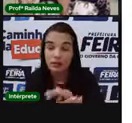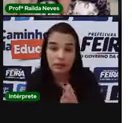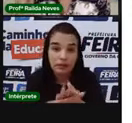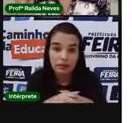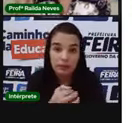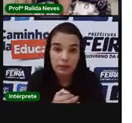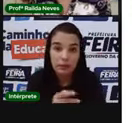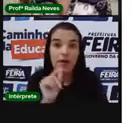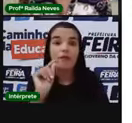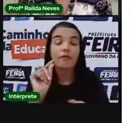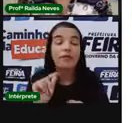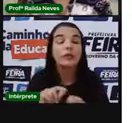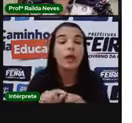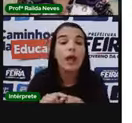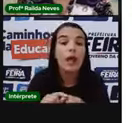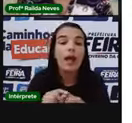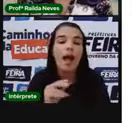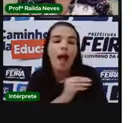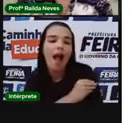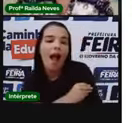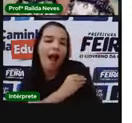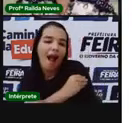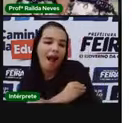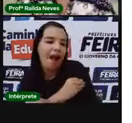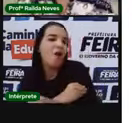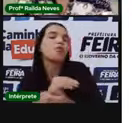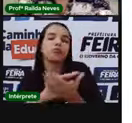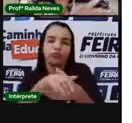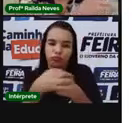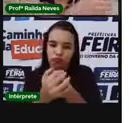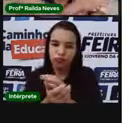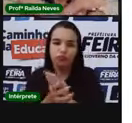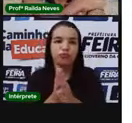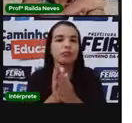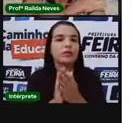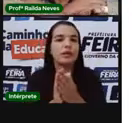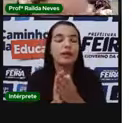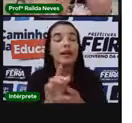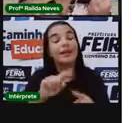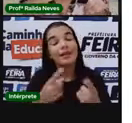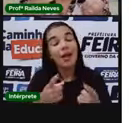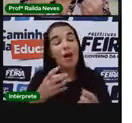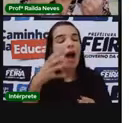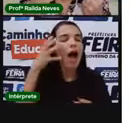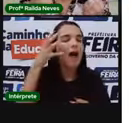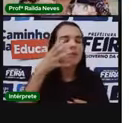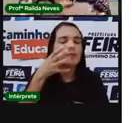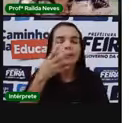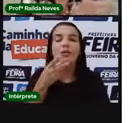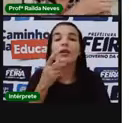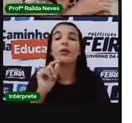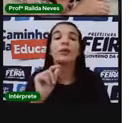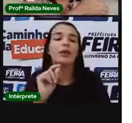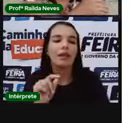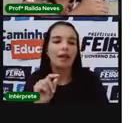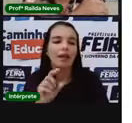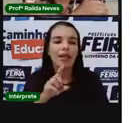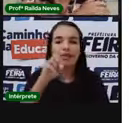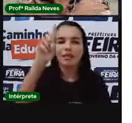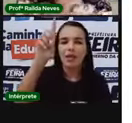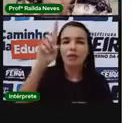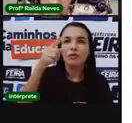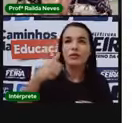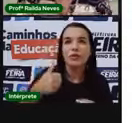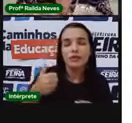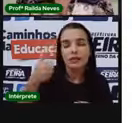música fala desse cuidado. E a música diz, eu daqui, você de lá. Ó, que lindo! E a gente se